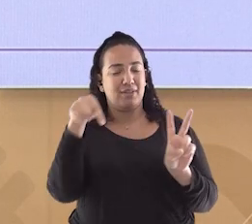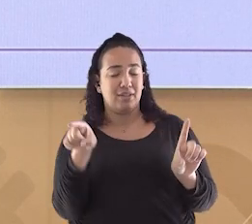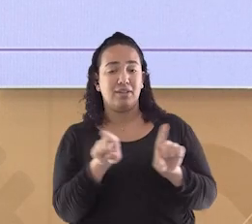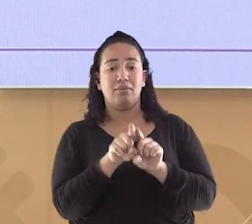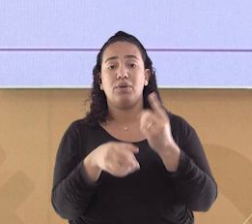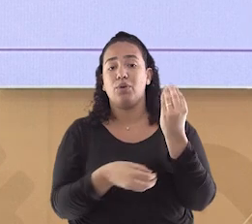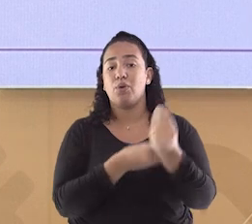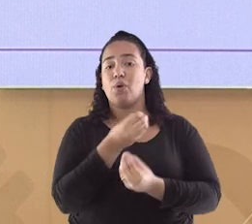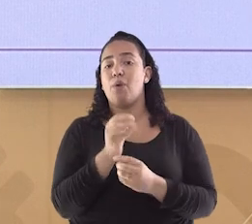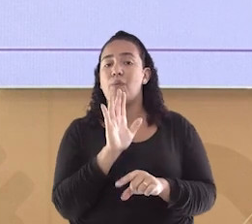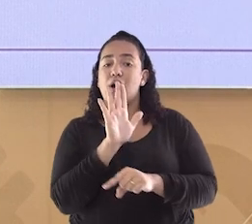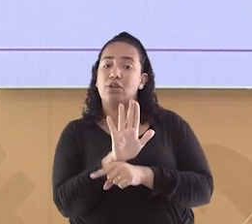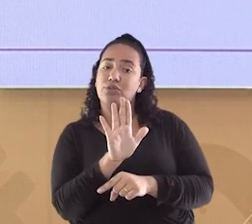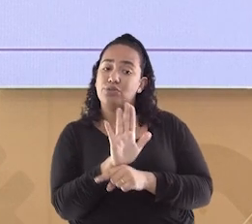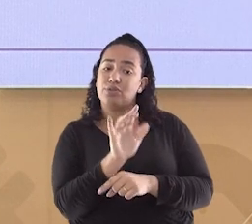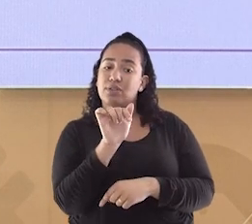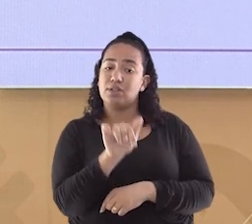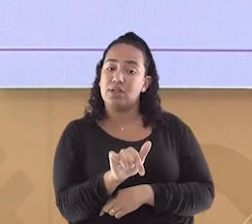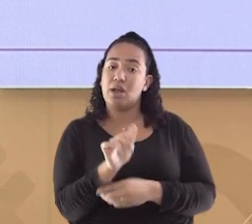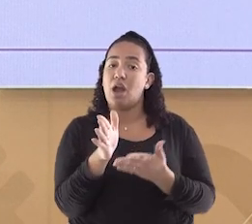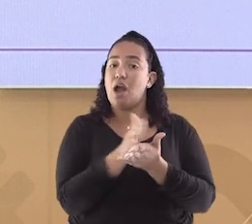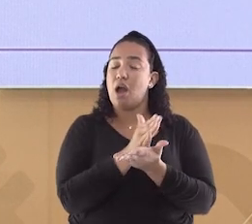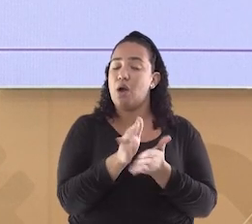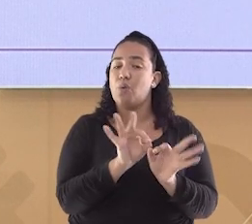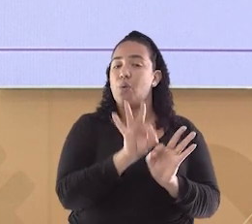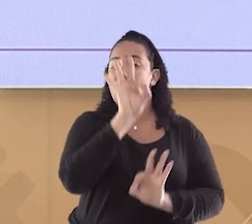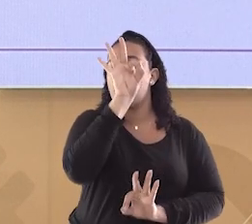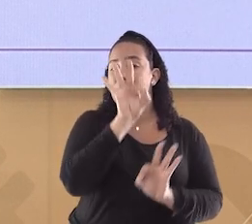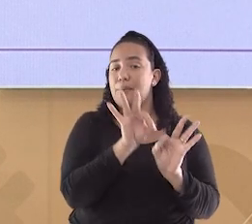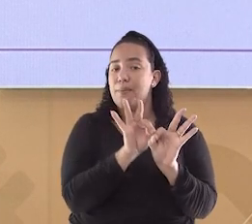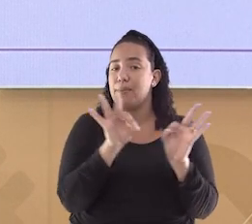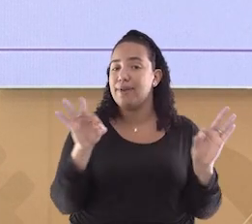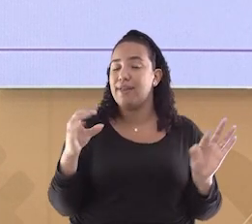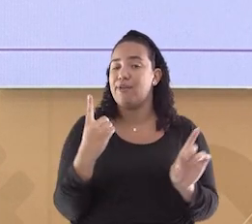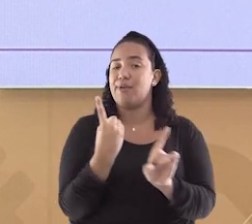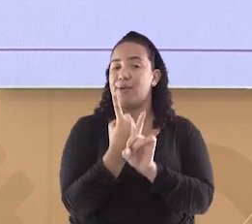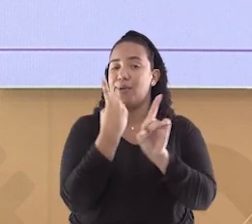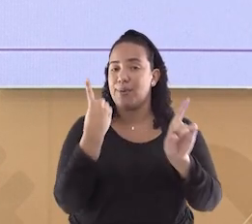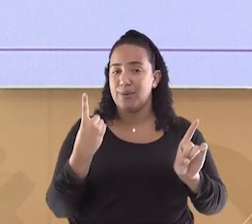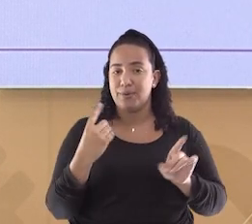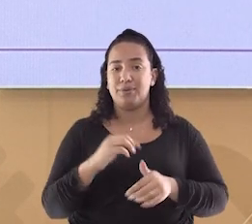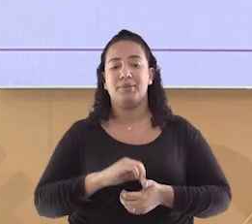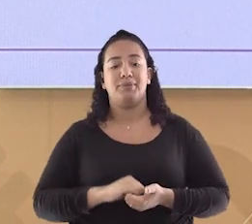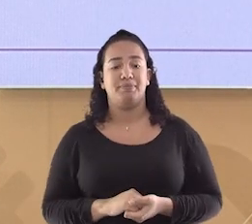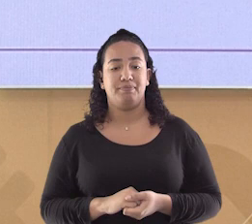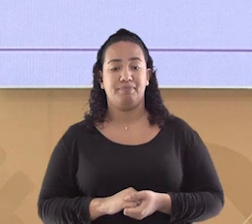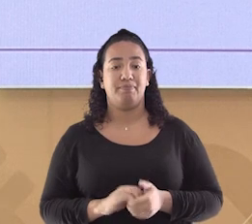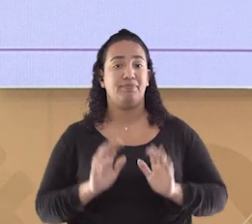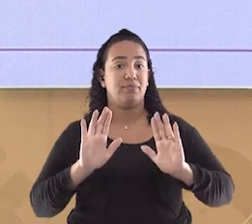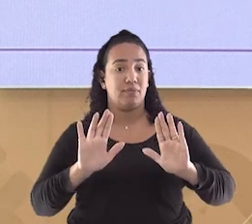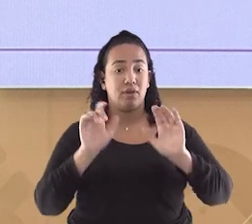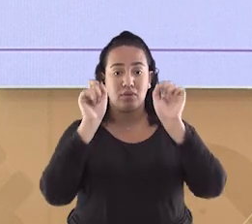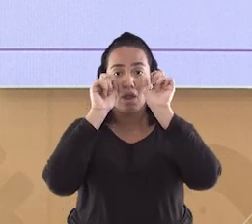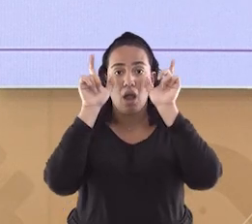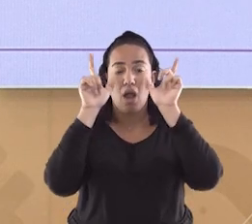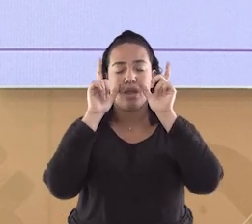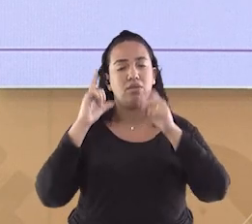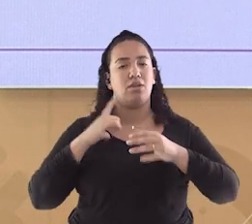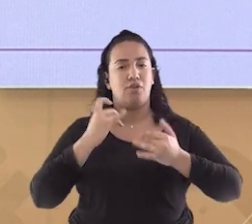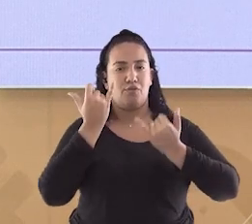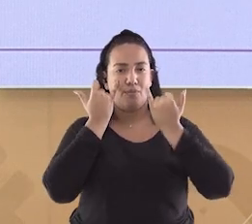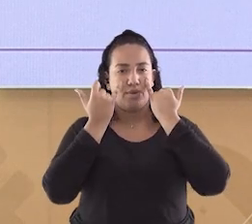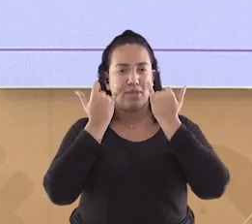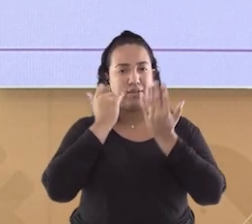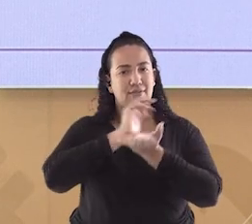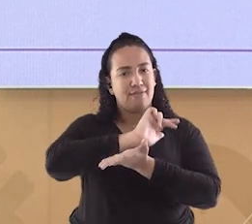e em como elas nos auxiliam a encontrar algumas medidas das figuras geométricas. Mas fiquem ligados